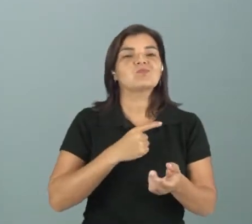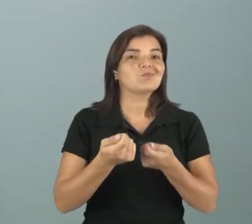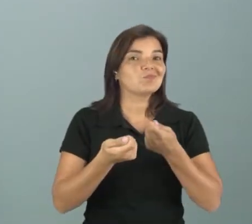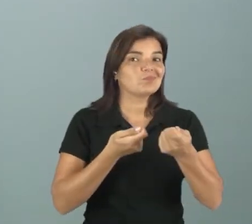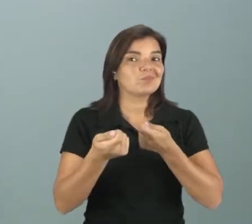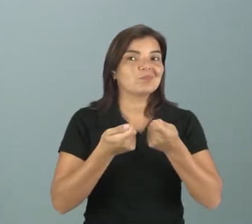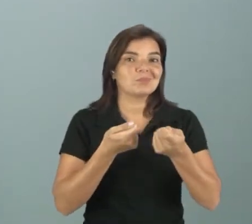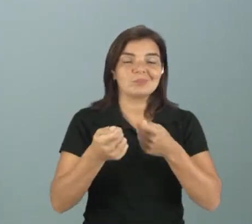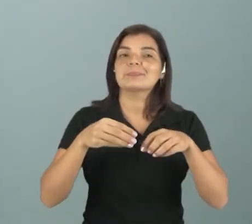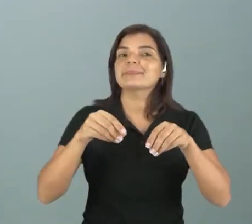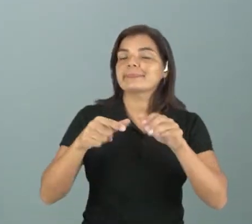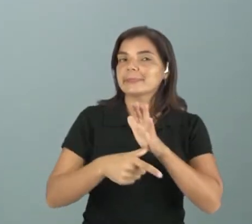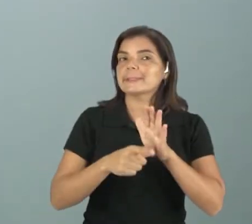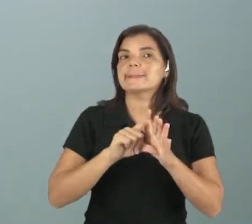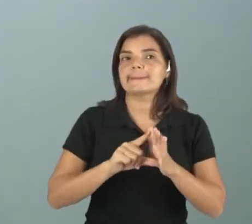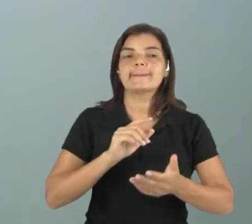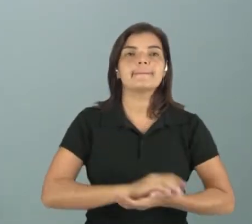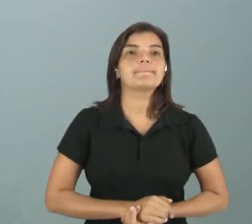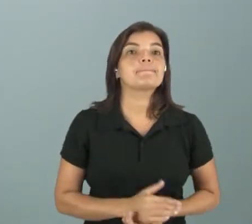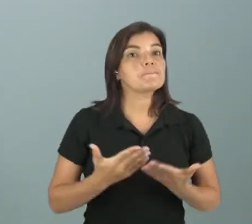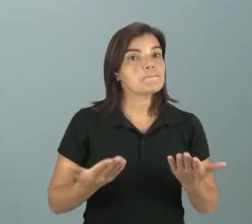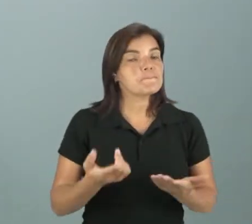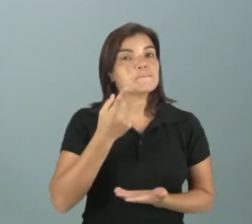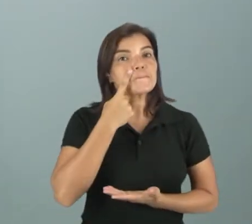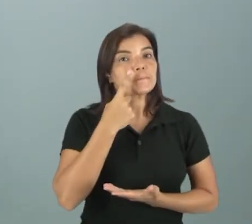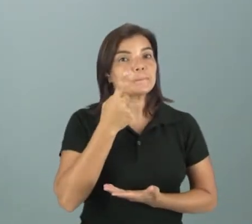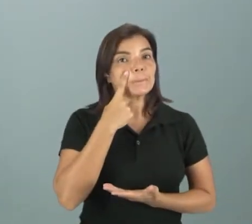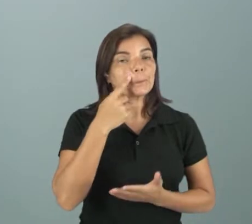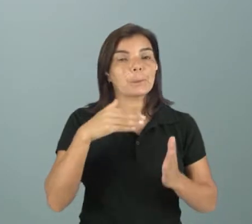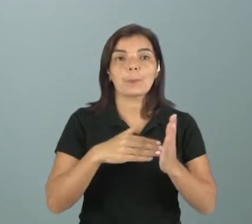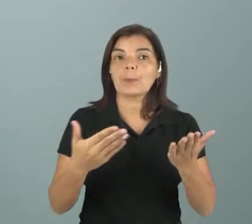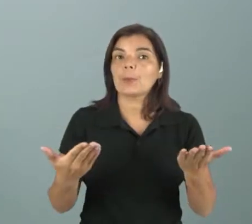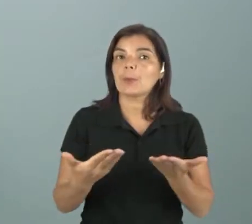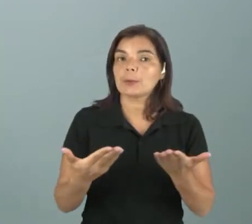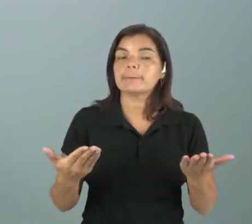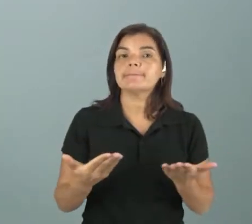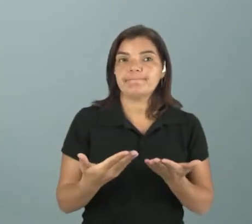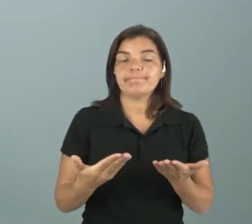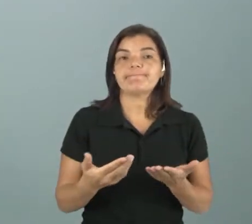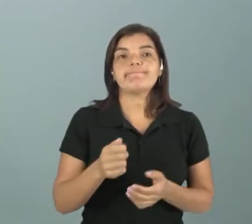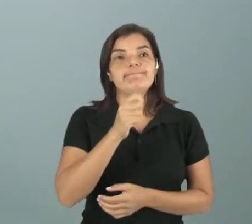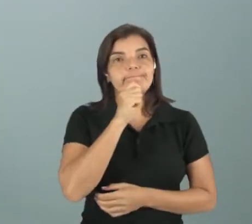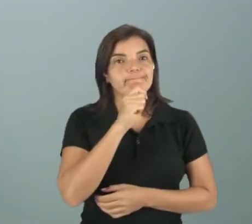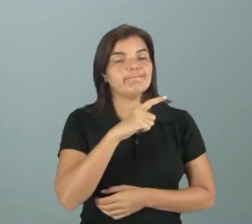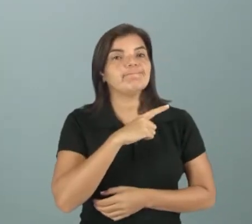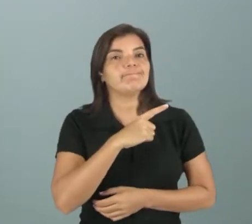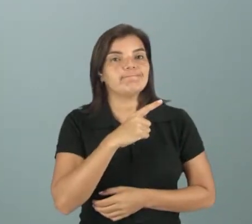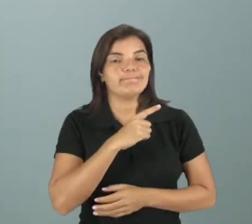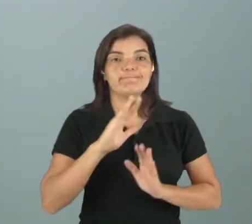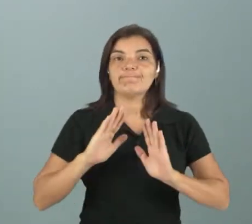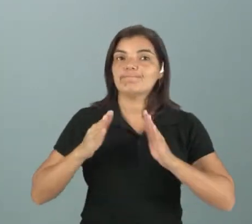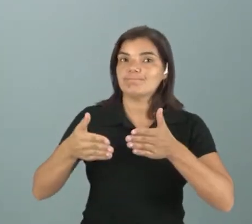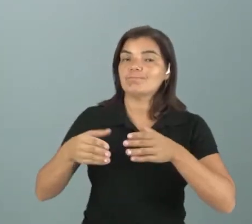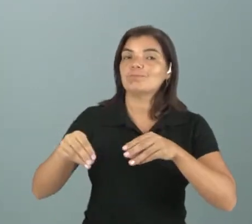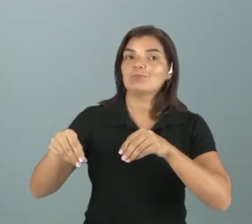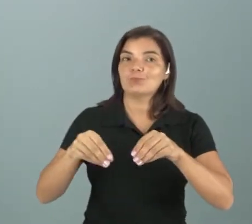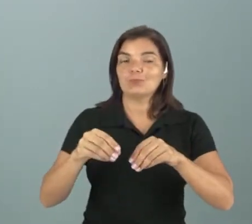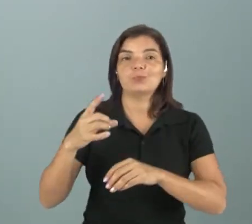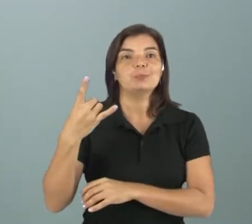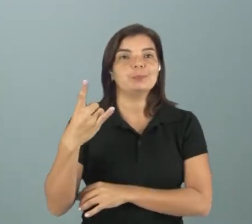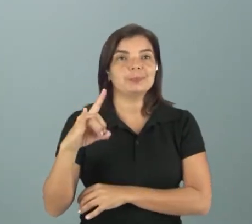da posse da terra anteriormente. E aí é o que nós temos até o dia de hoje, que ainda há uma concentração de terra